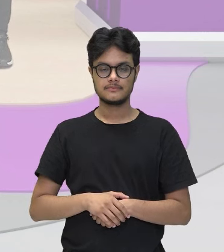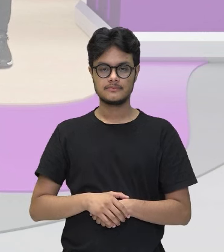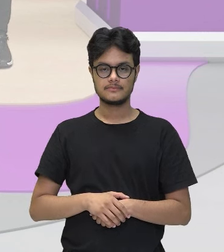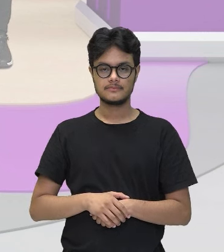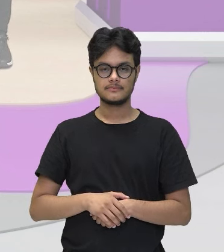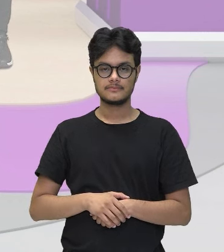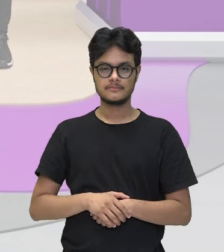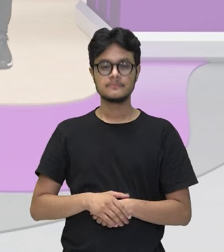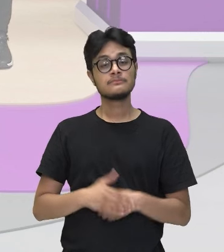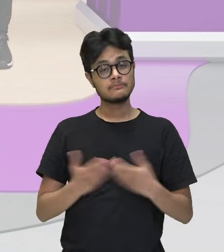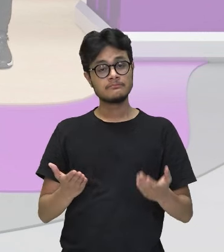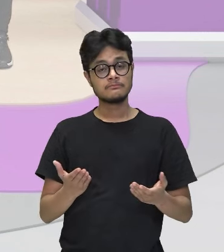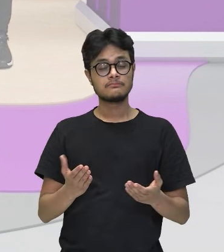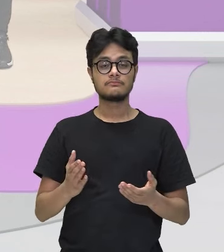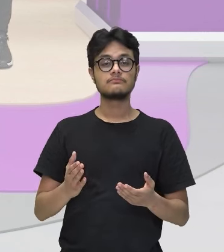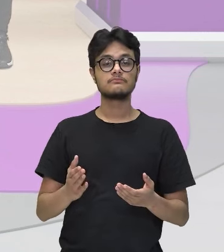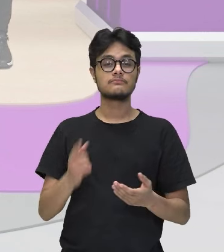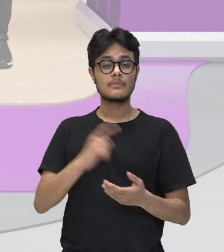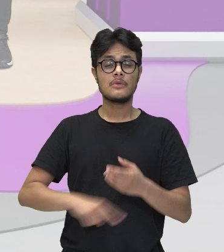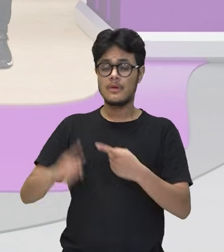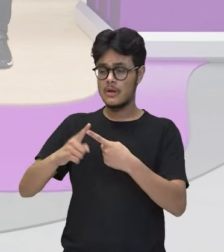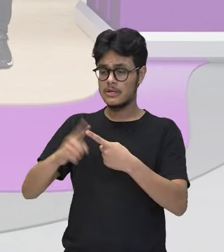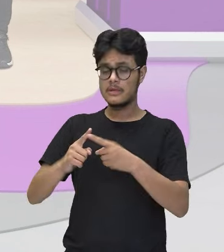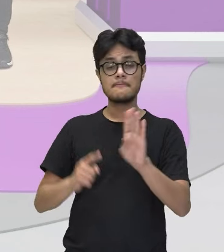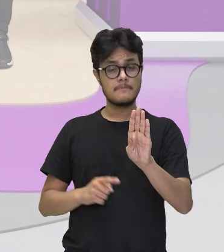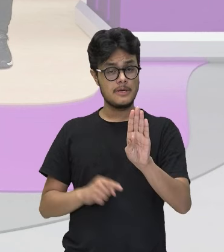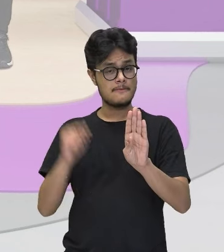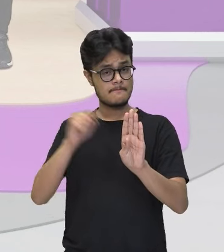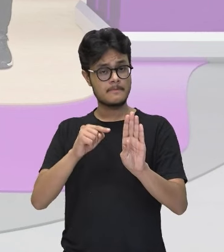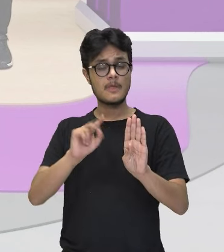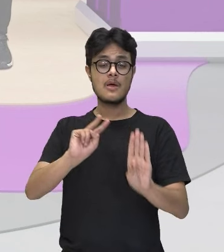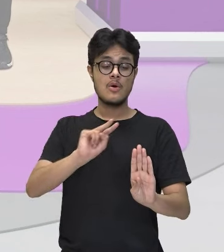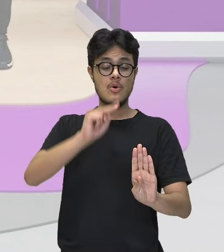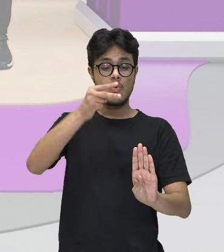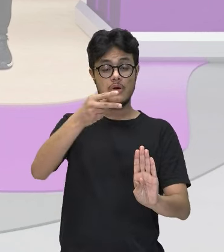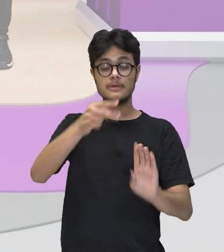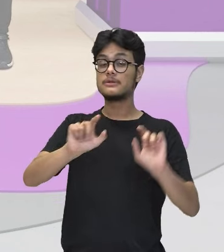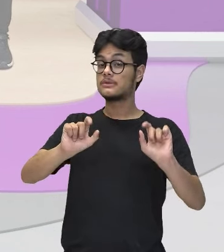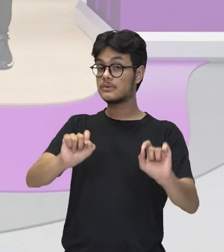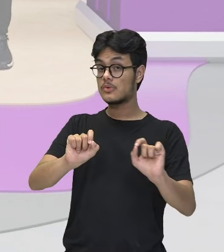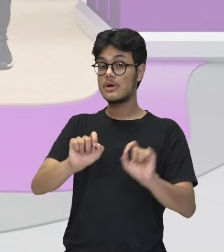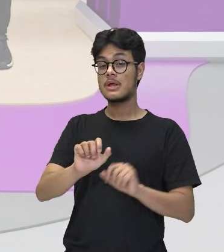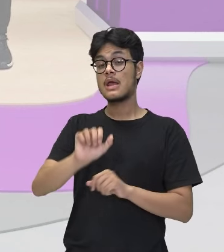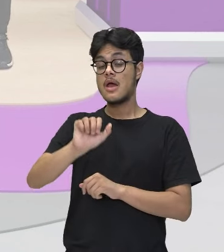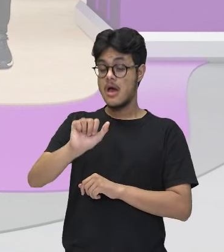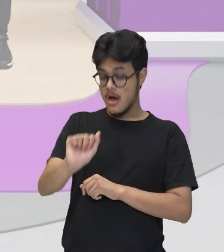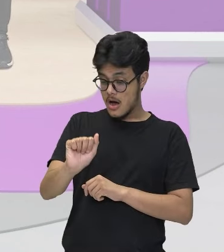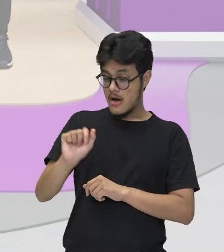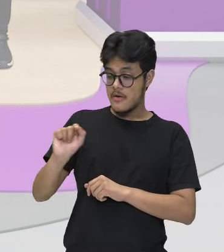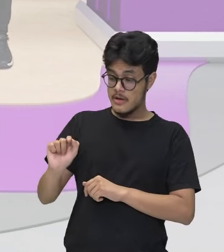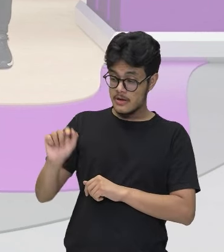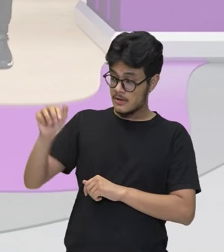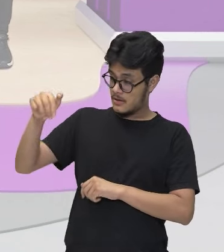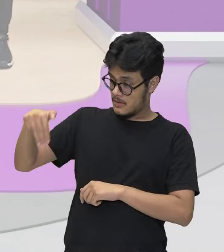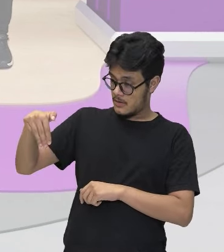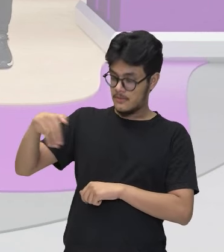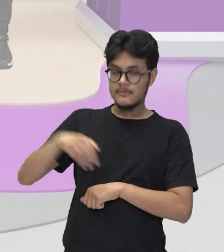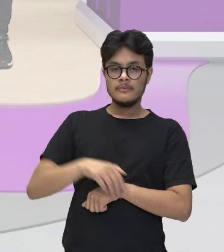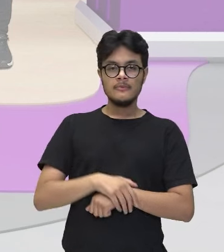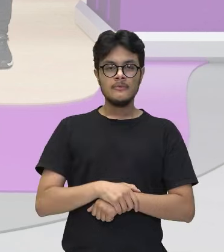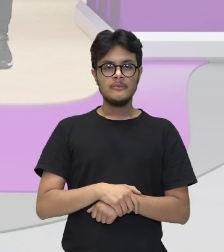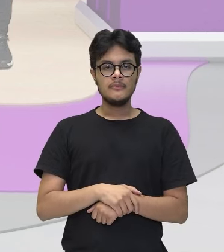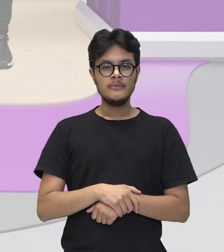cateto B, a medida dele, quando é elevado ao quadrado, vai ser igual, vai ter a mesma medida